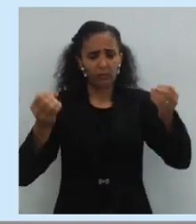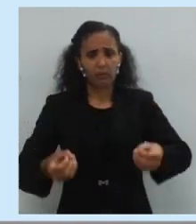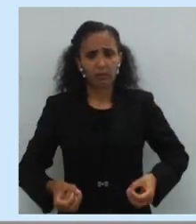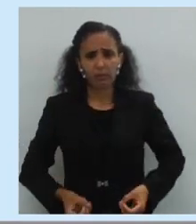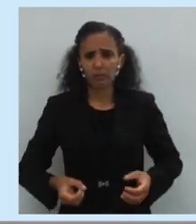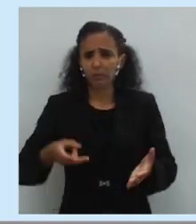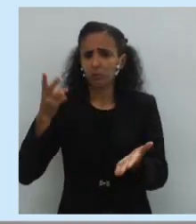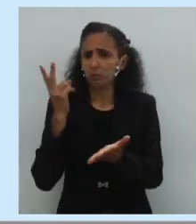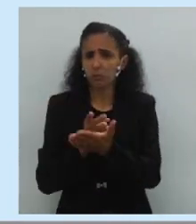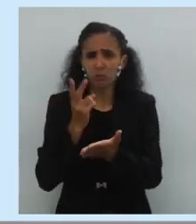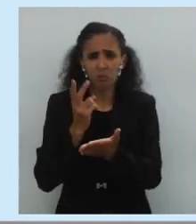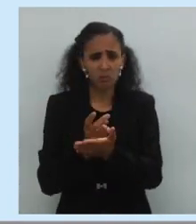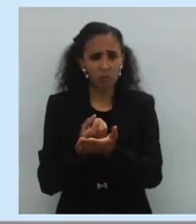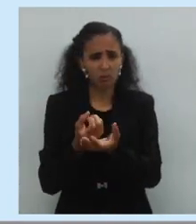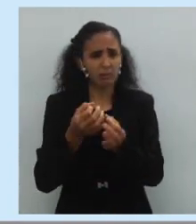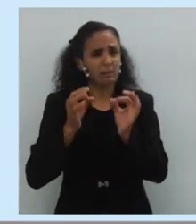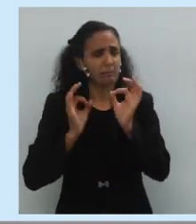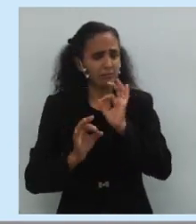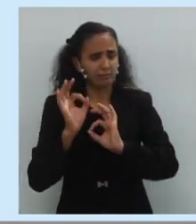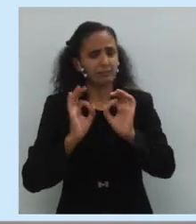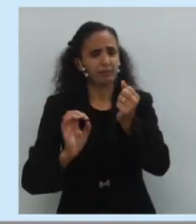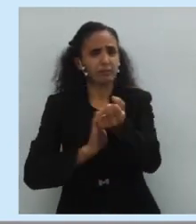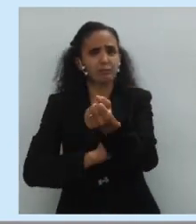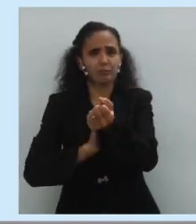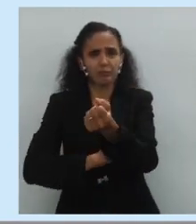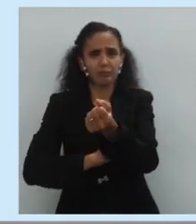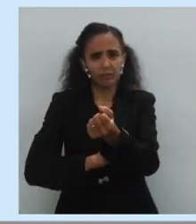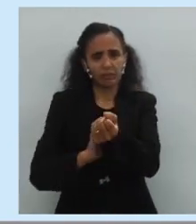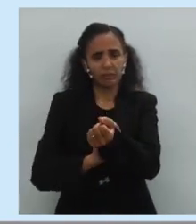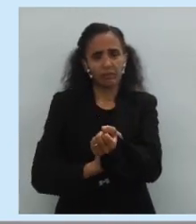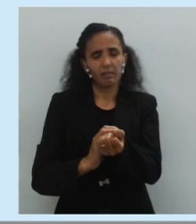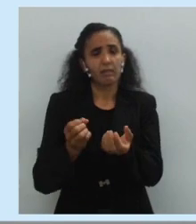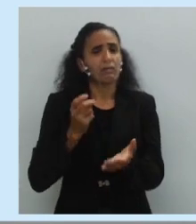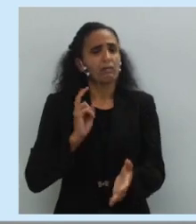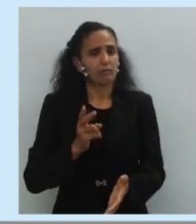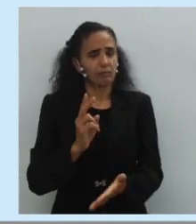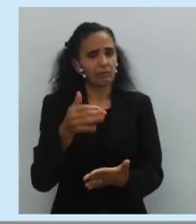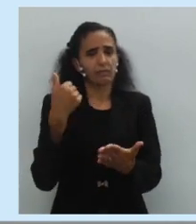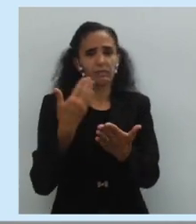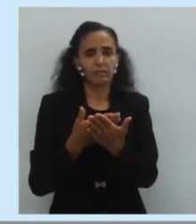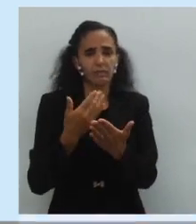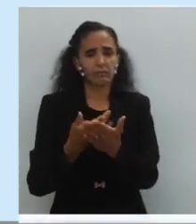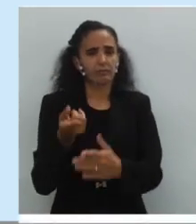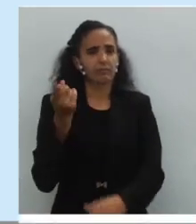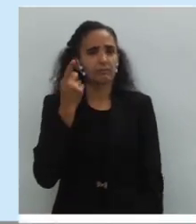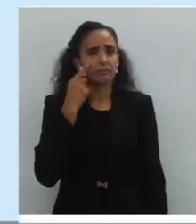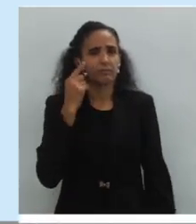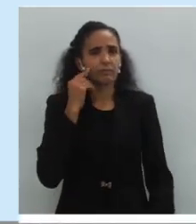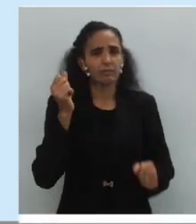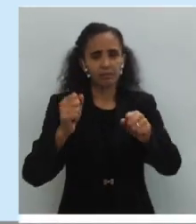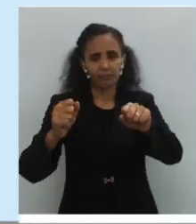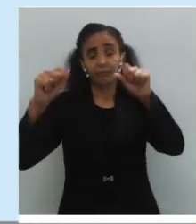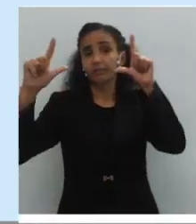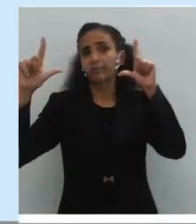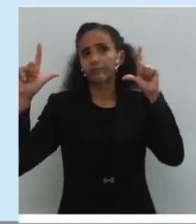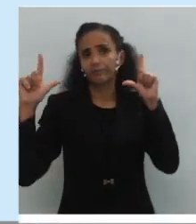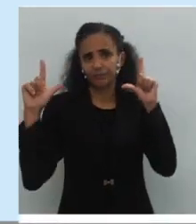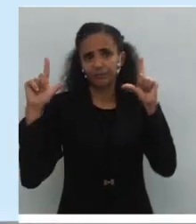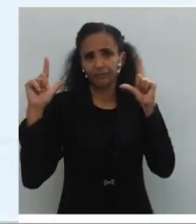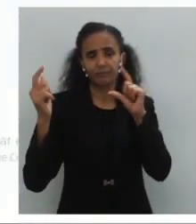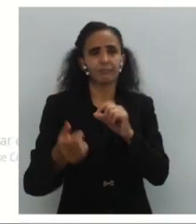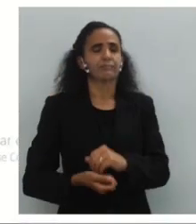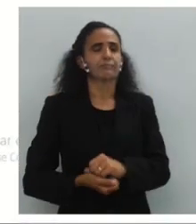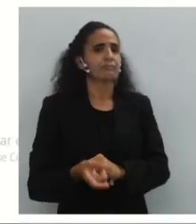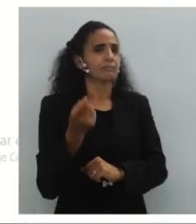útero e aqueles responsáveis pelas verrugas genitais. Então, bora lá para a telinha para a gente observar